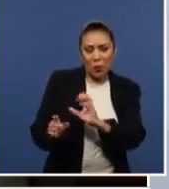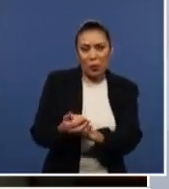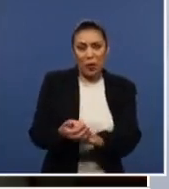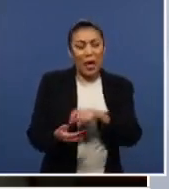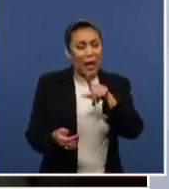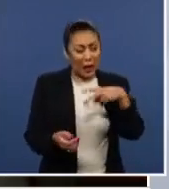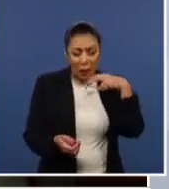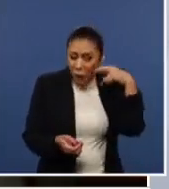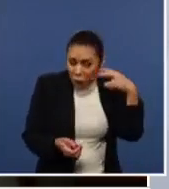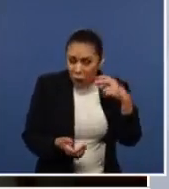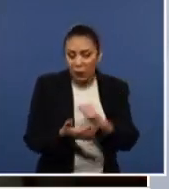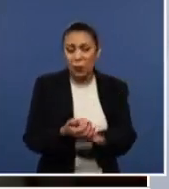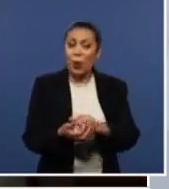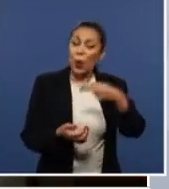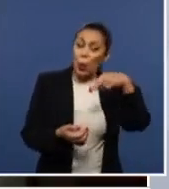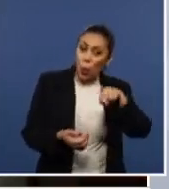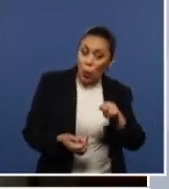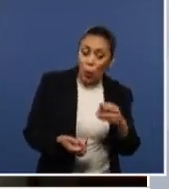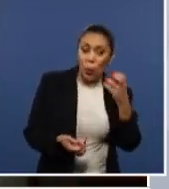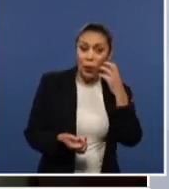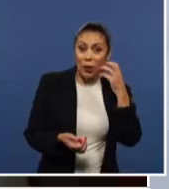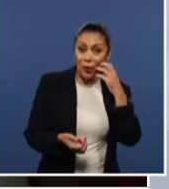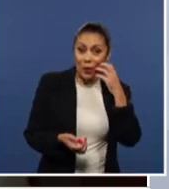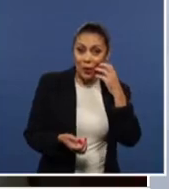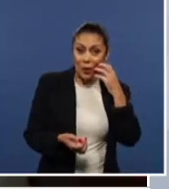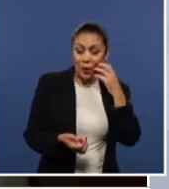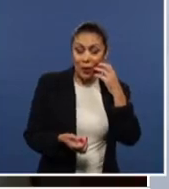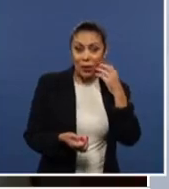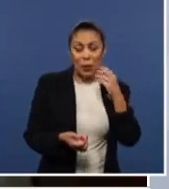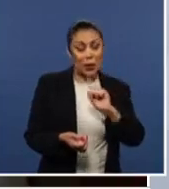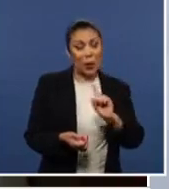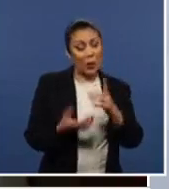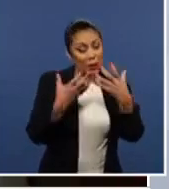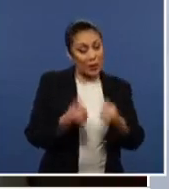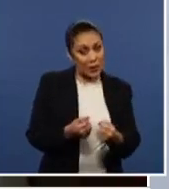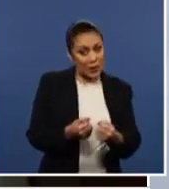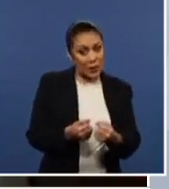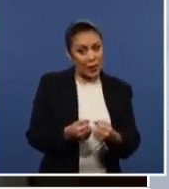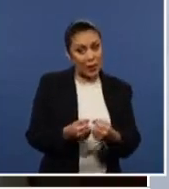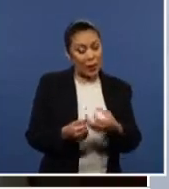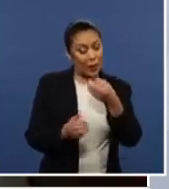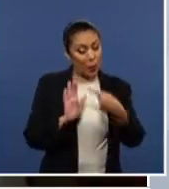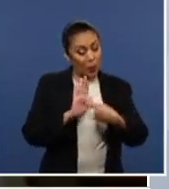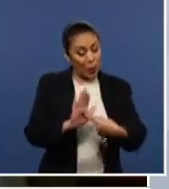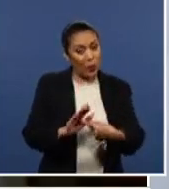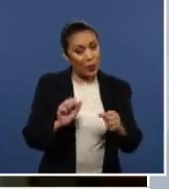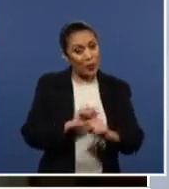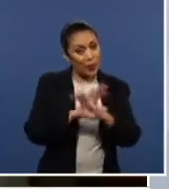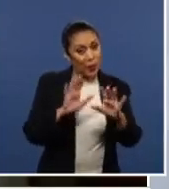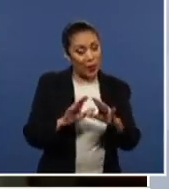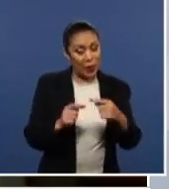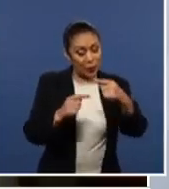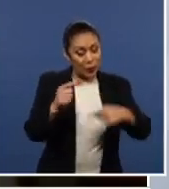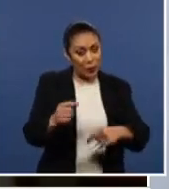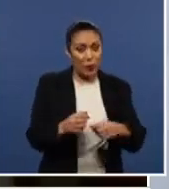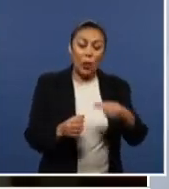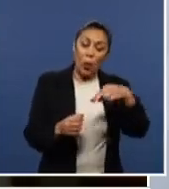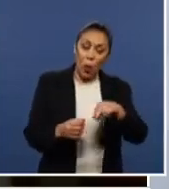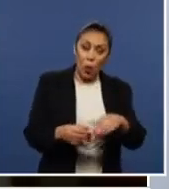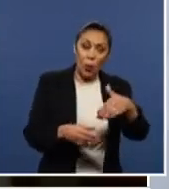vergonha isso daí. Ou o Tarcísio rompe radicalmente, ou eu prevejo que a eleição em São Paulo pode